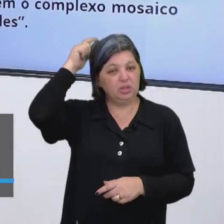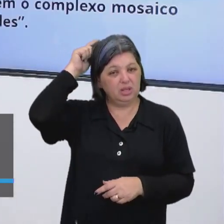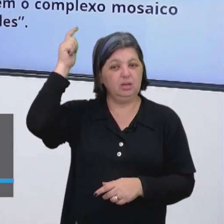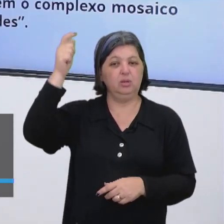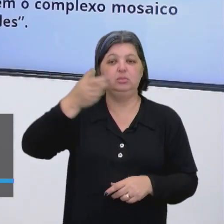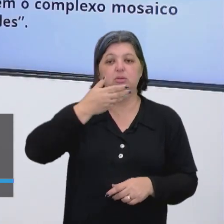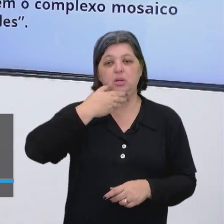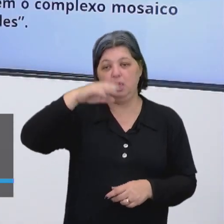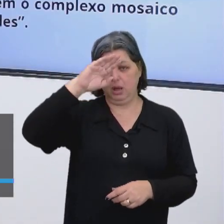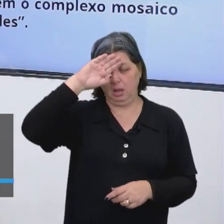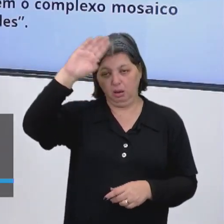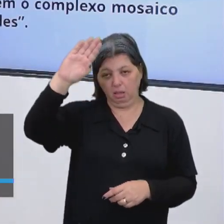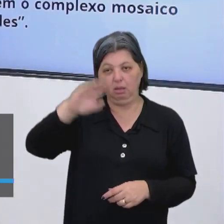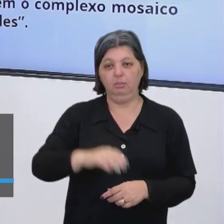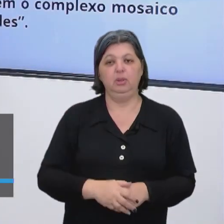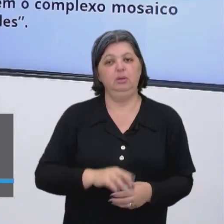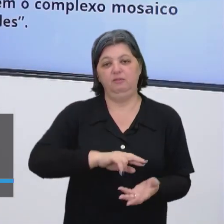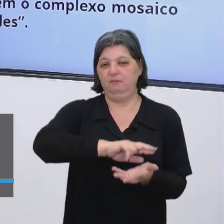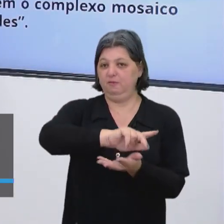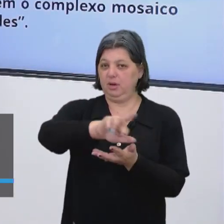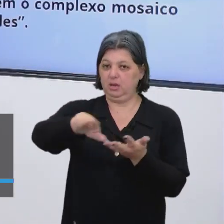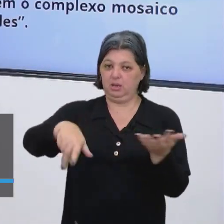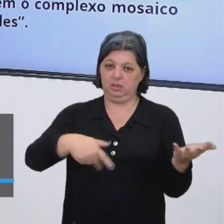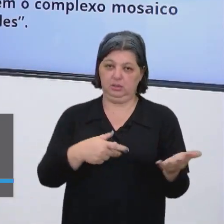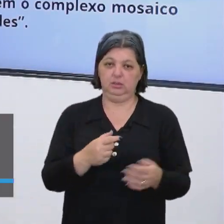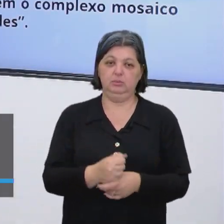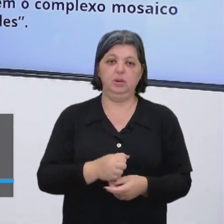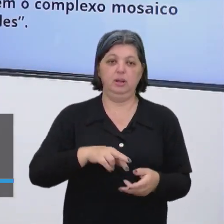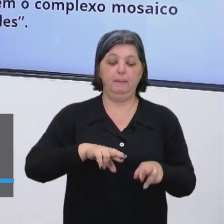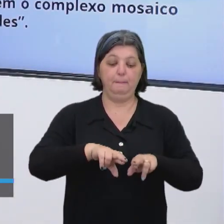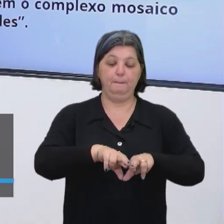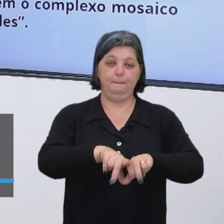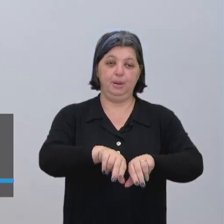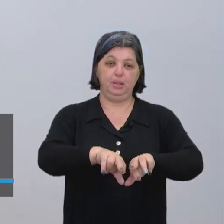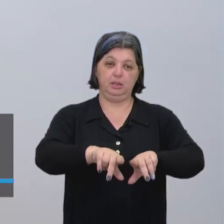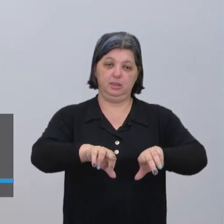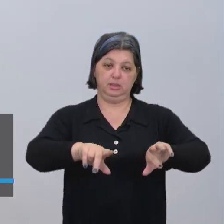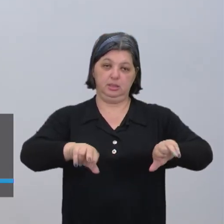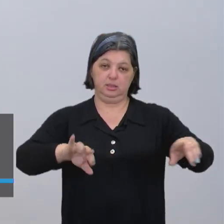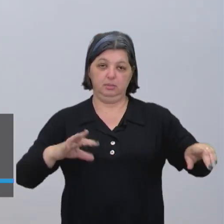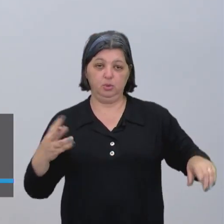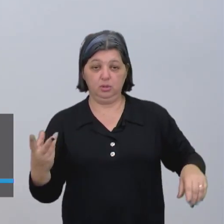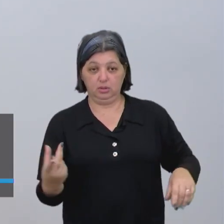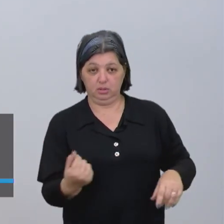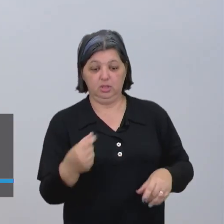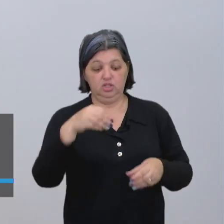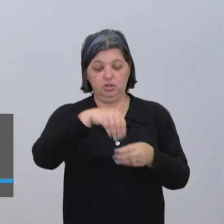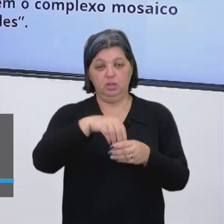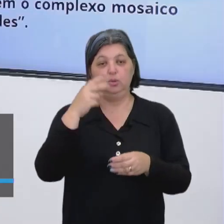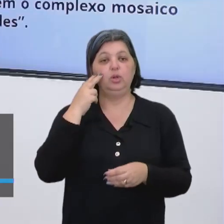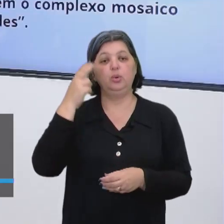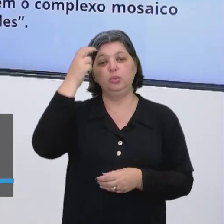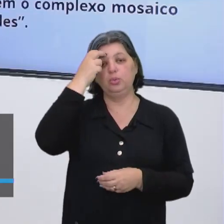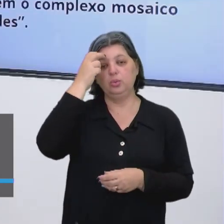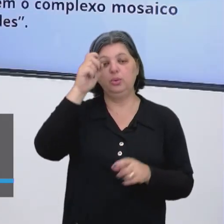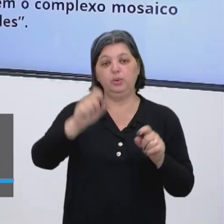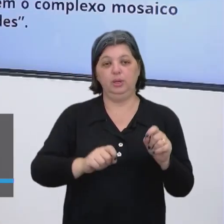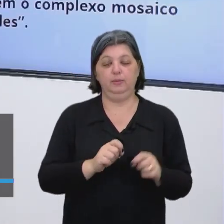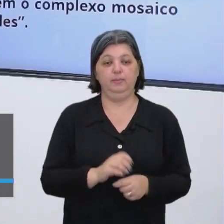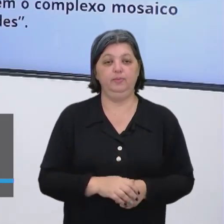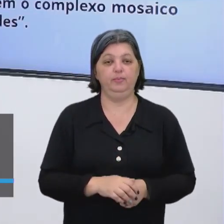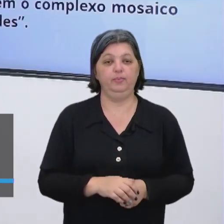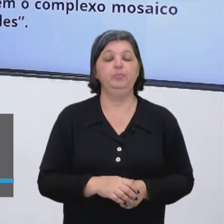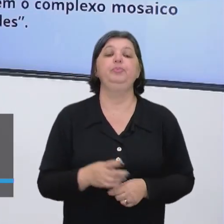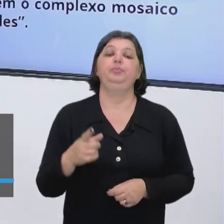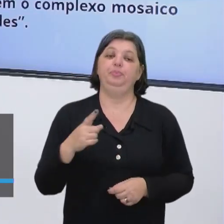outras culturas que vão contribuir para essa pluralidade, né, dentro da nossa cultura, que vai incluir o quê?